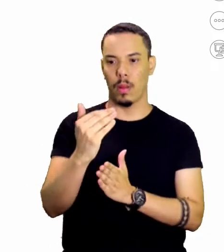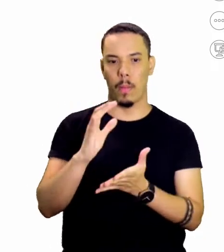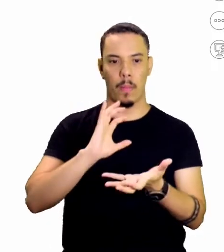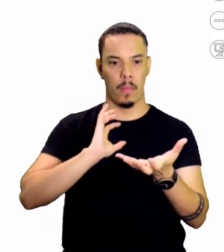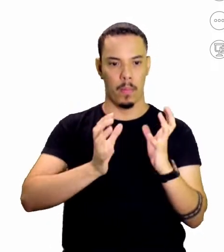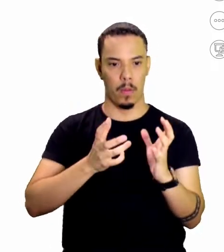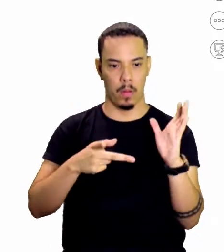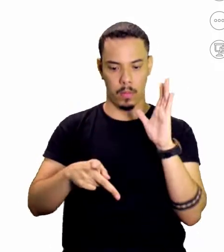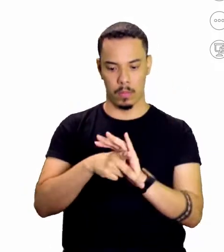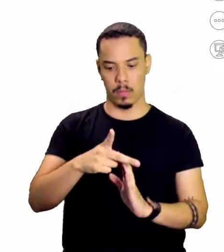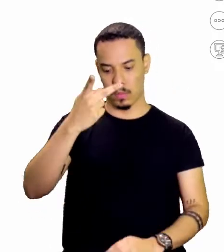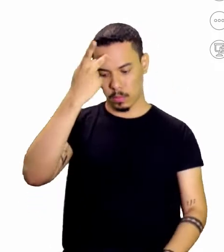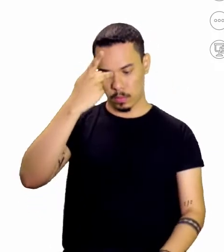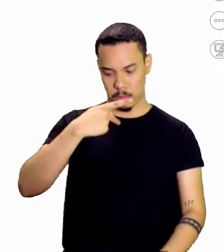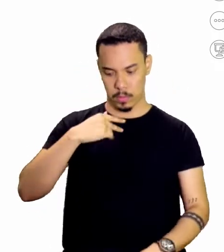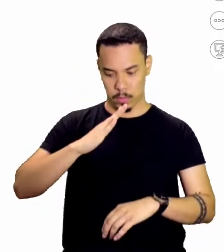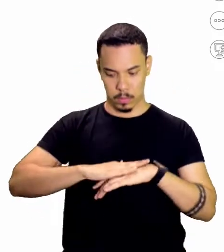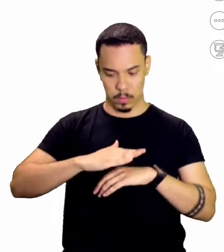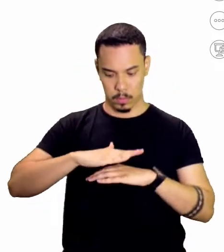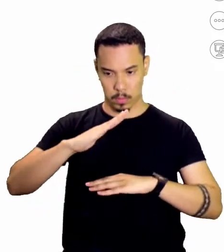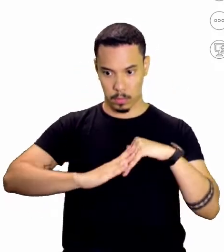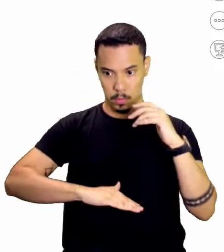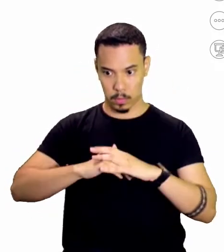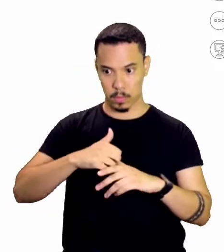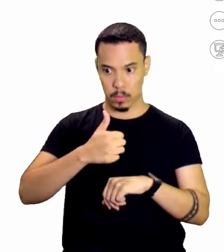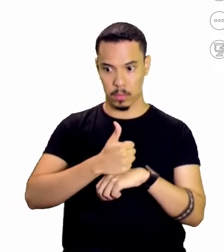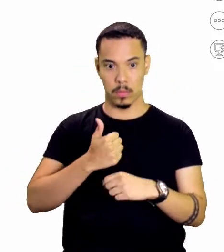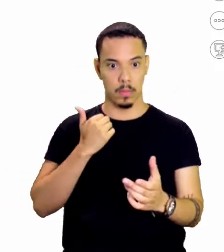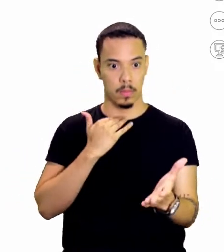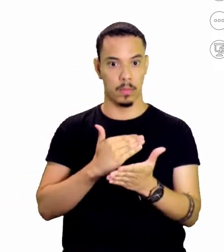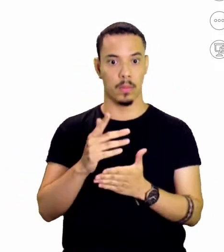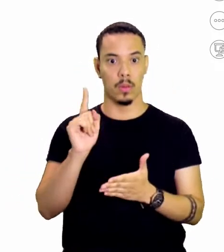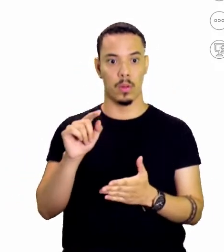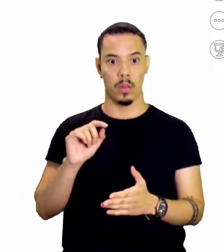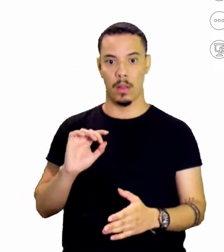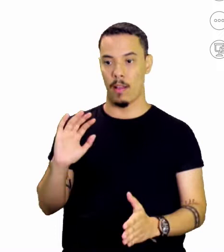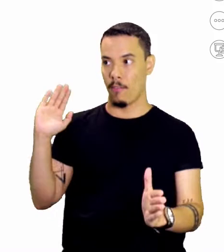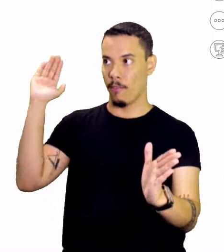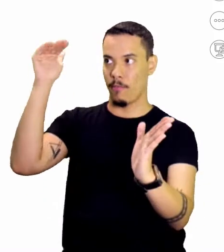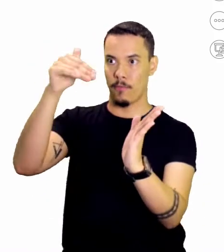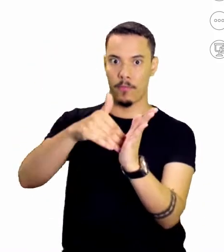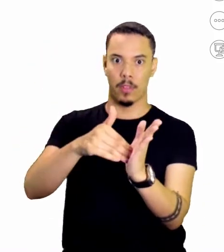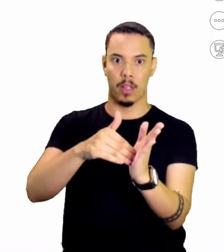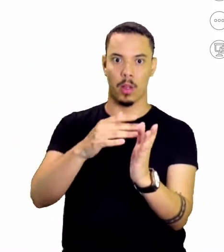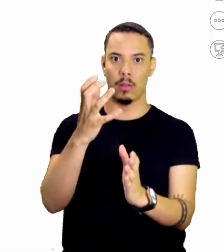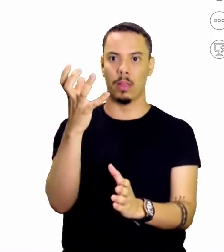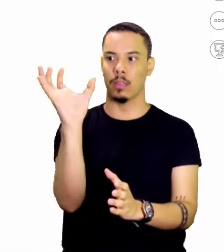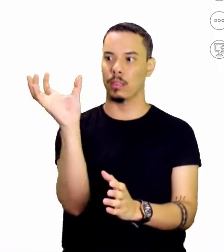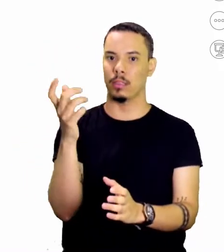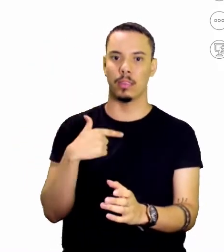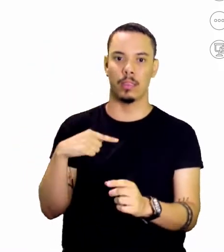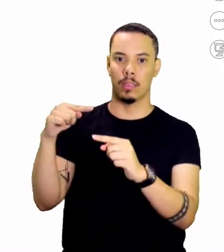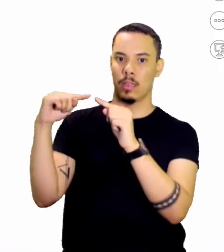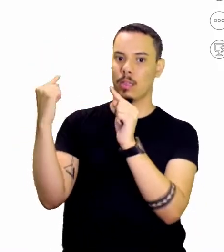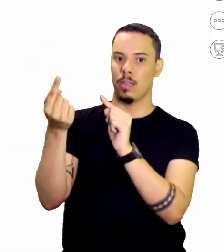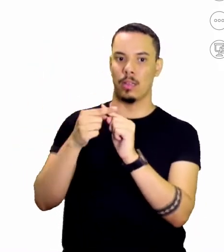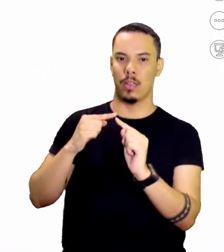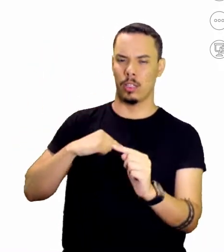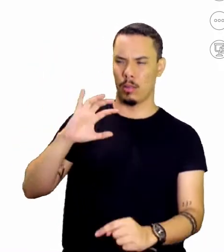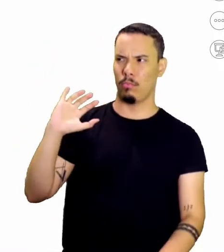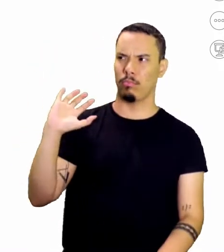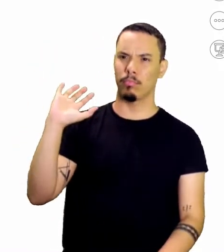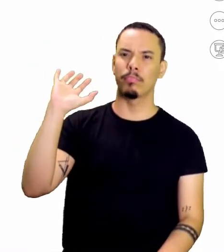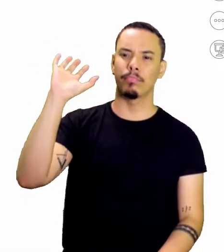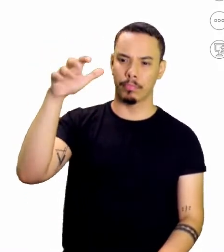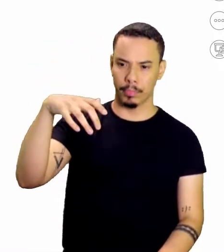estava ocupando na mão do jogador e a posição final no caso foi a sexta cheira acertou exatamente né ali mas pelo desenho aí